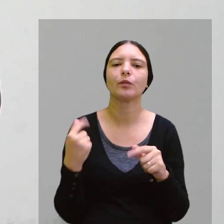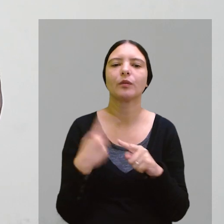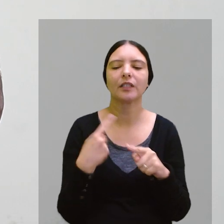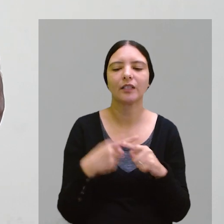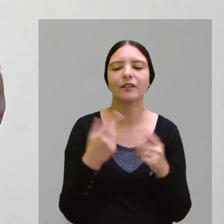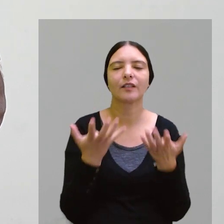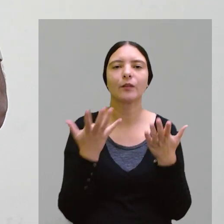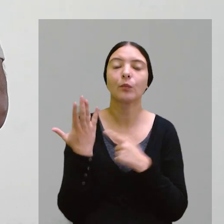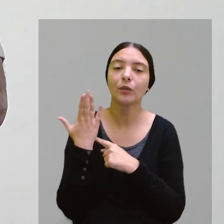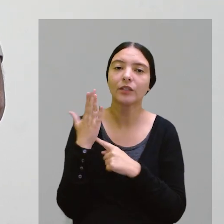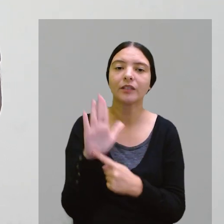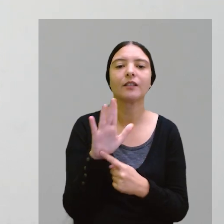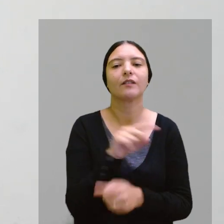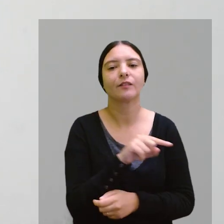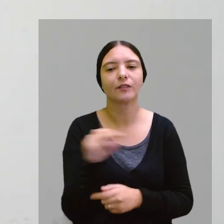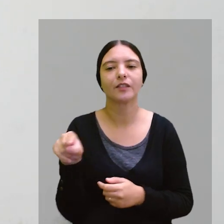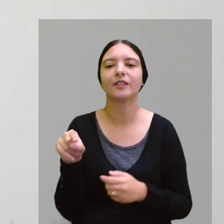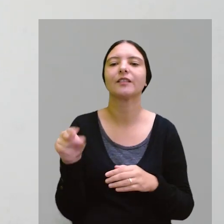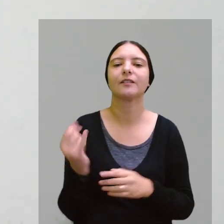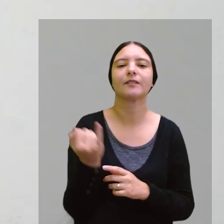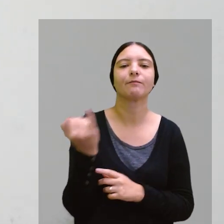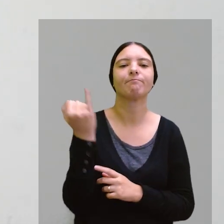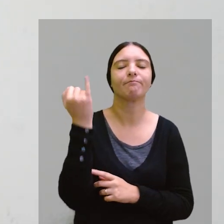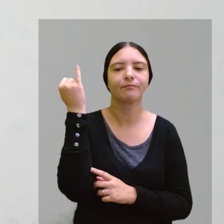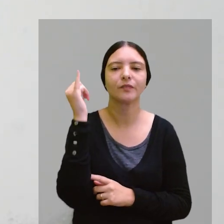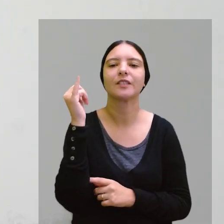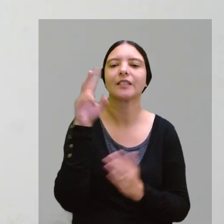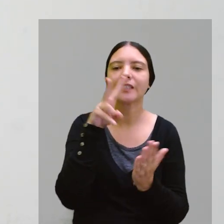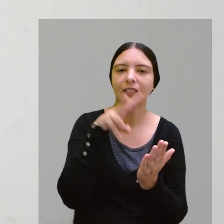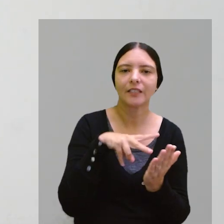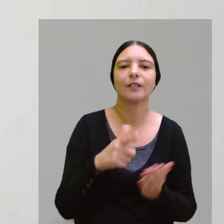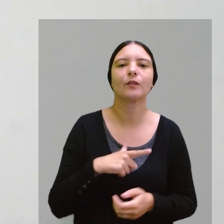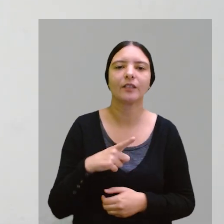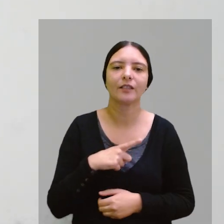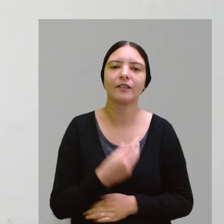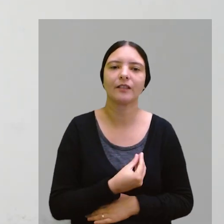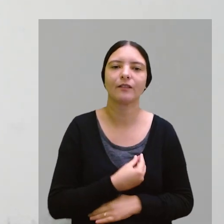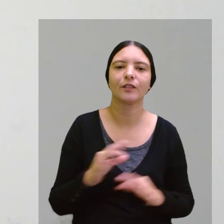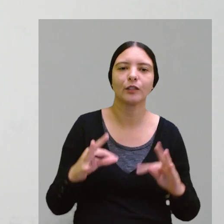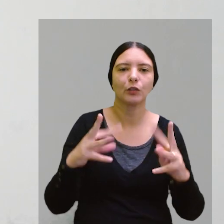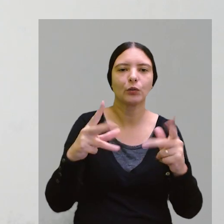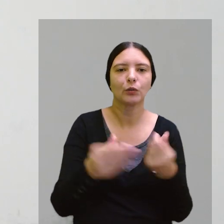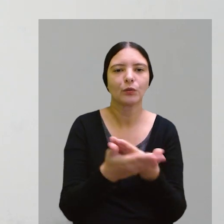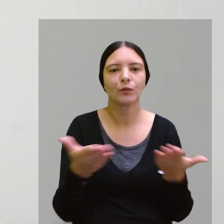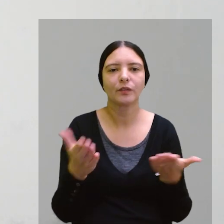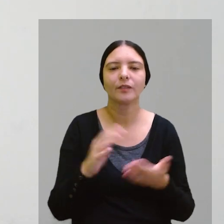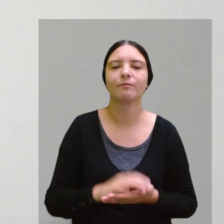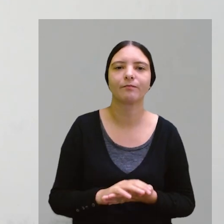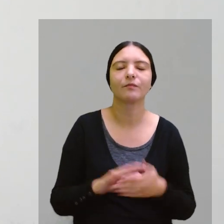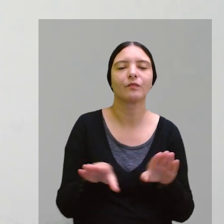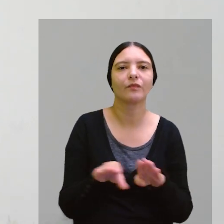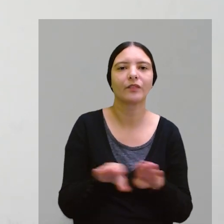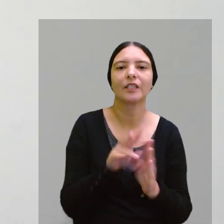para mostrar para vocês a importância que a leitura tem na vida de todos vocês. Sobretudo